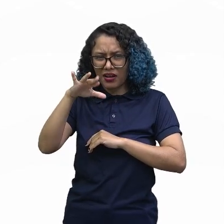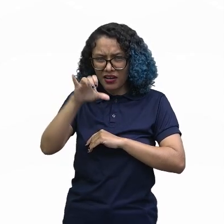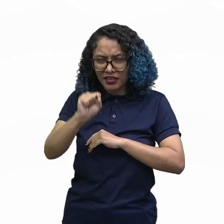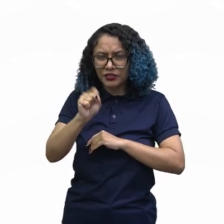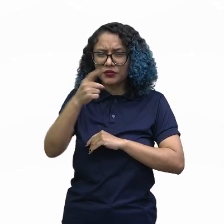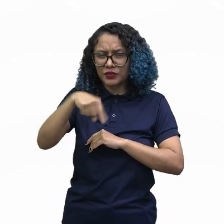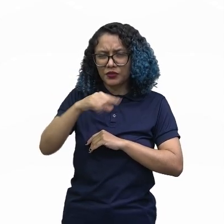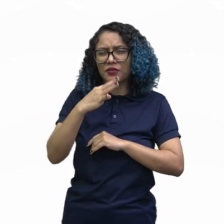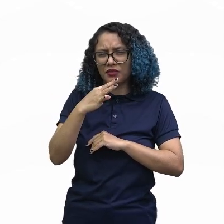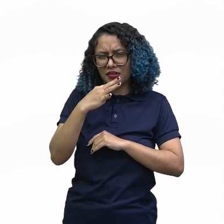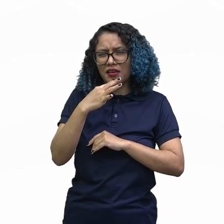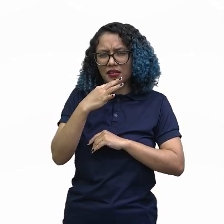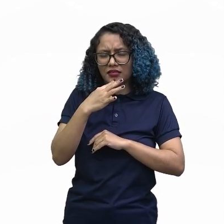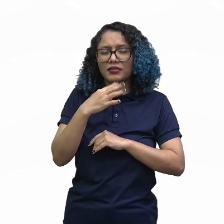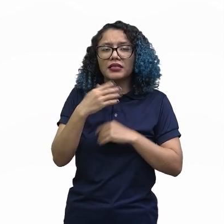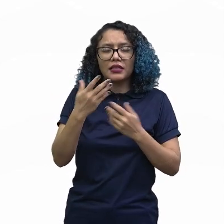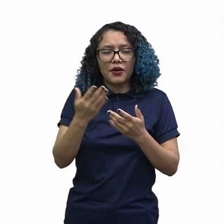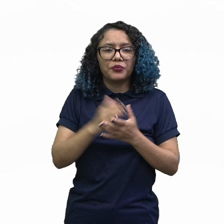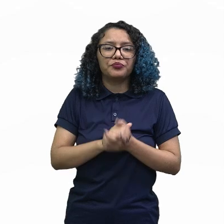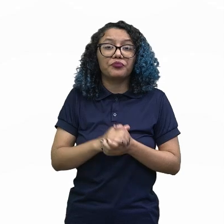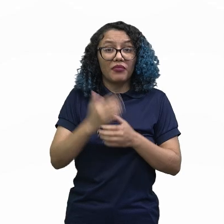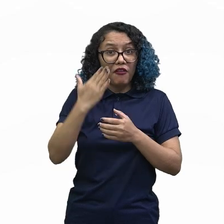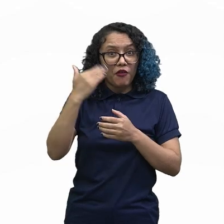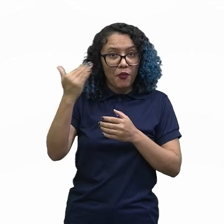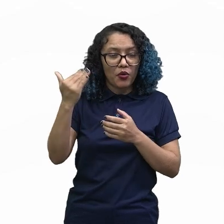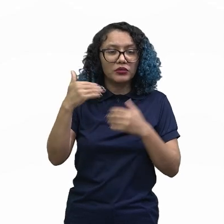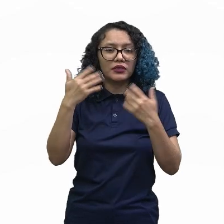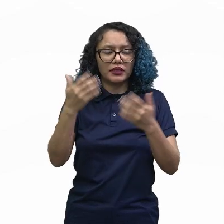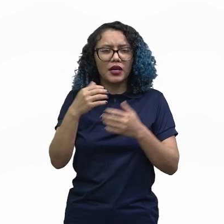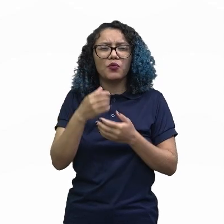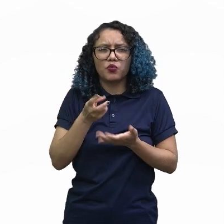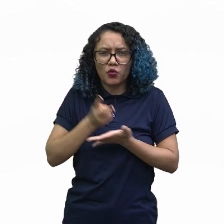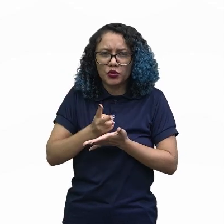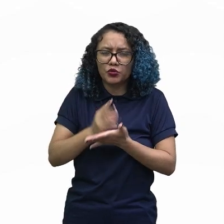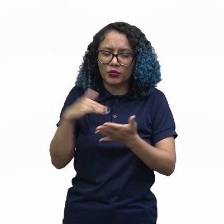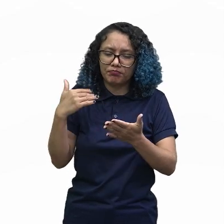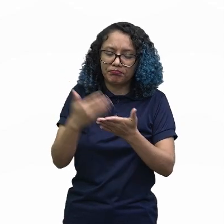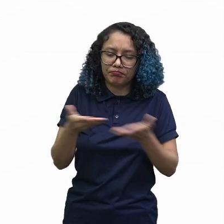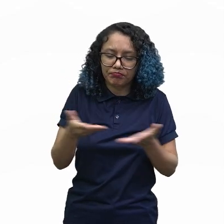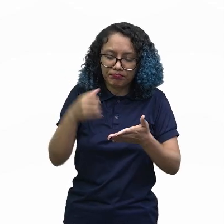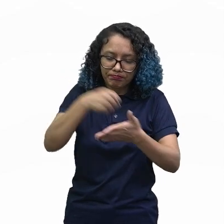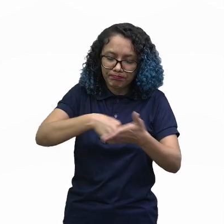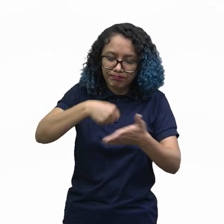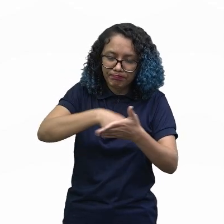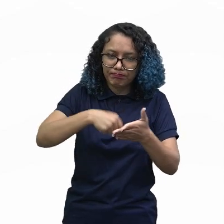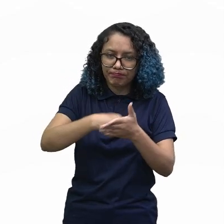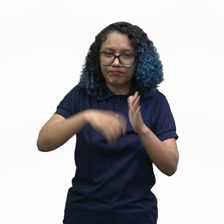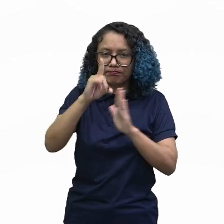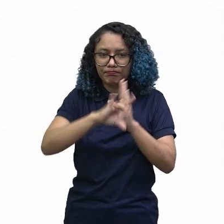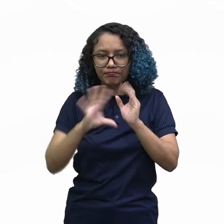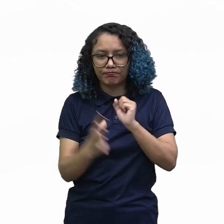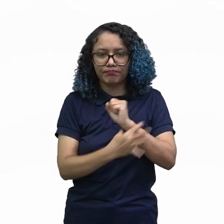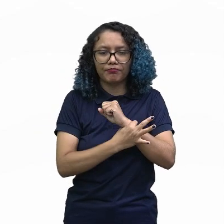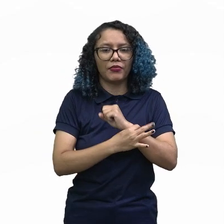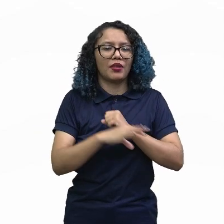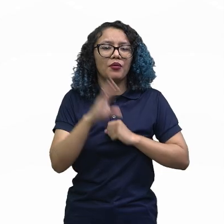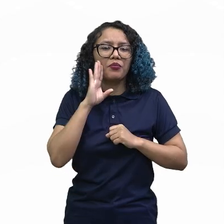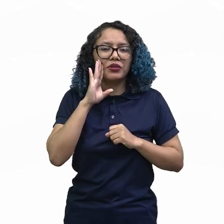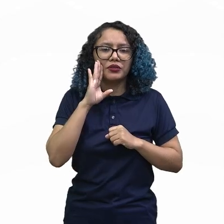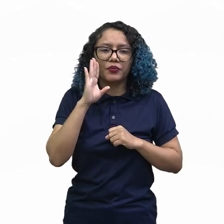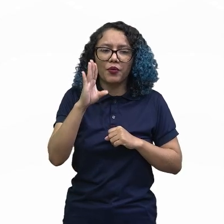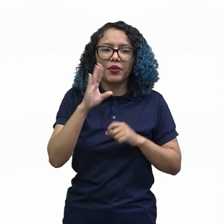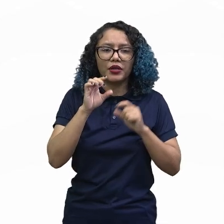comunidades quilombolas seguem lutando pelo reconhecimento de seus direitos, especialmente a titulação de